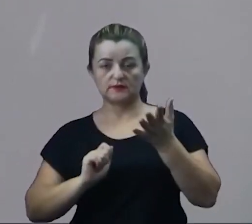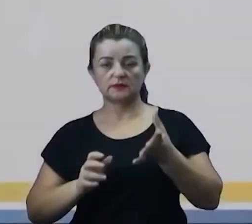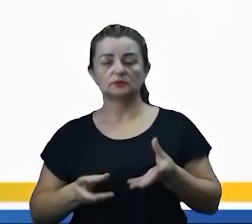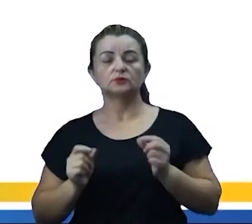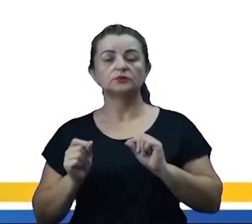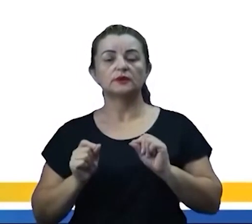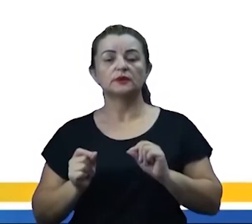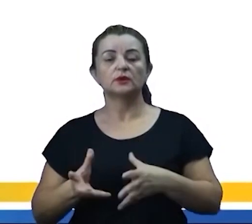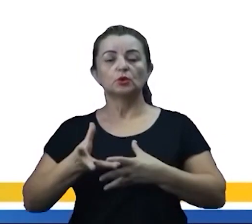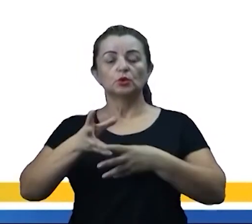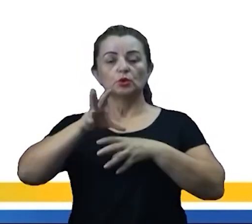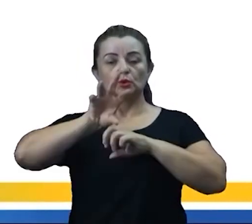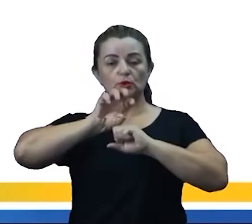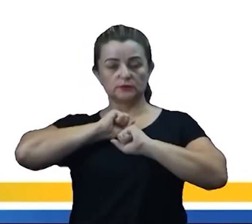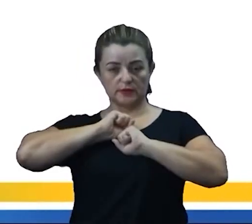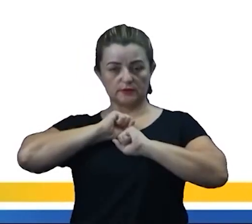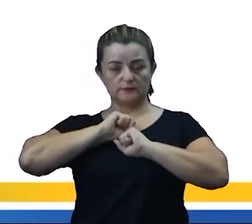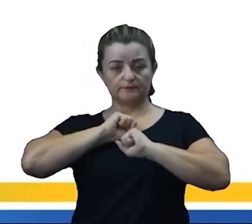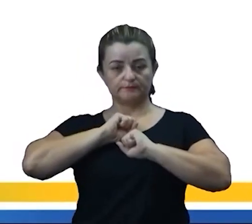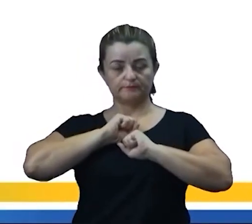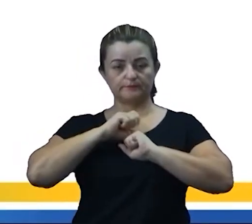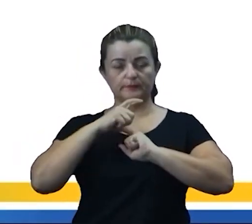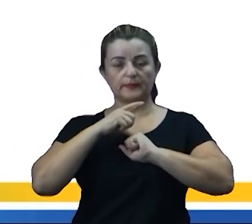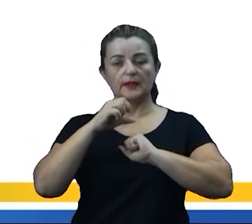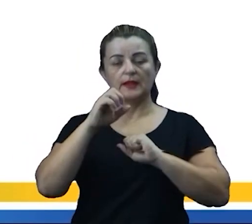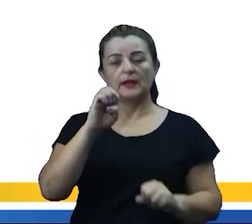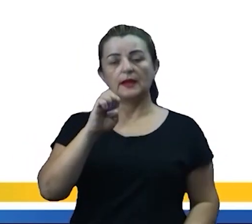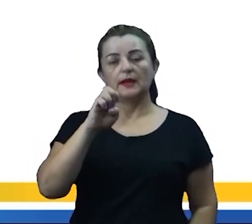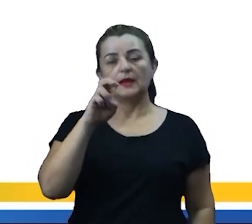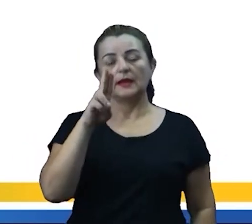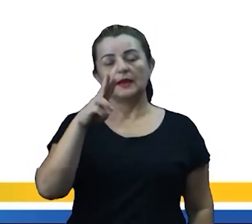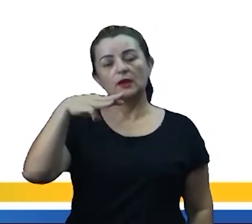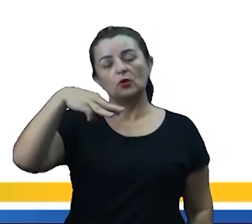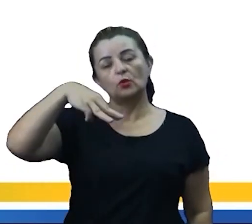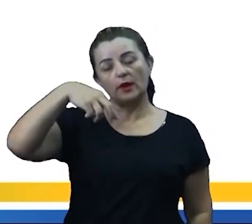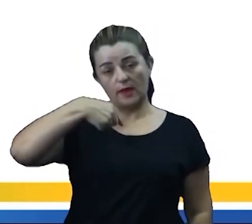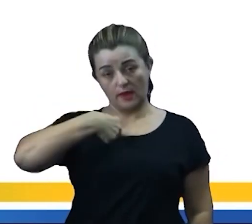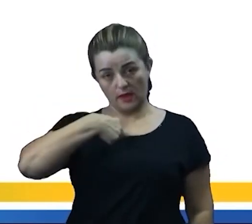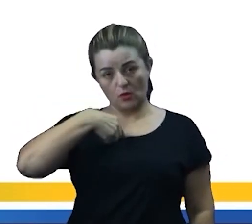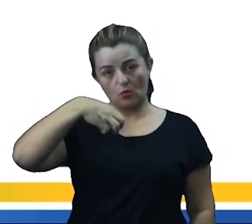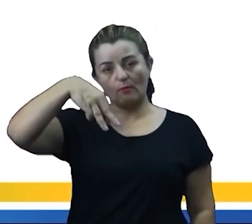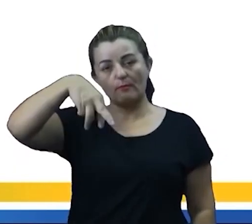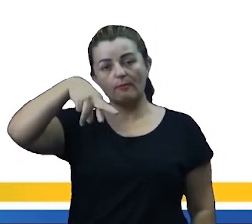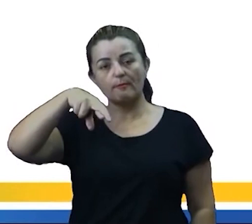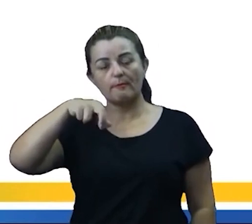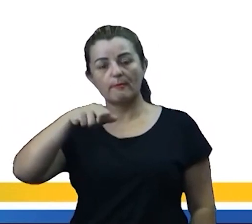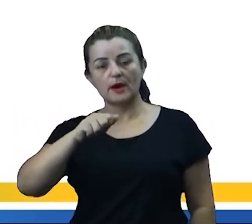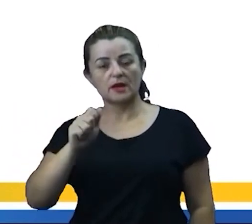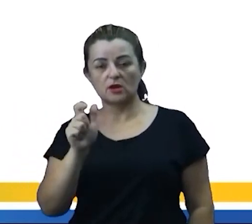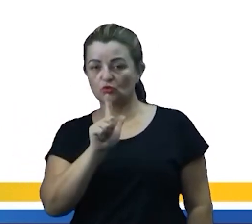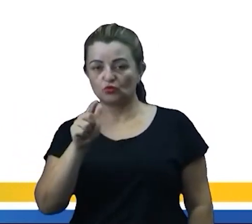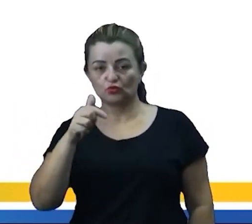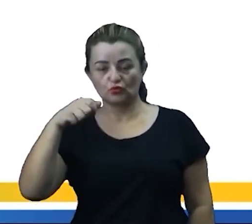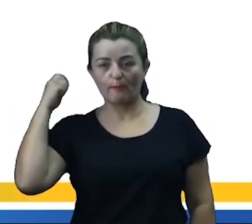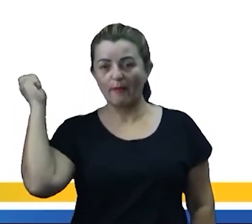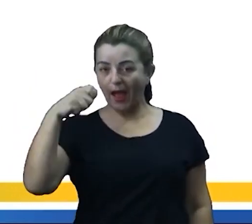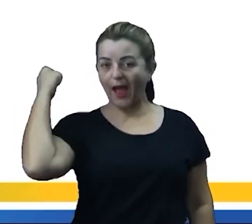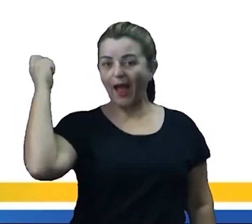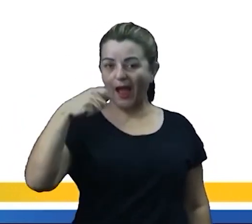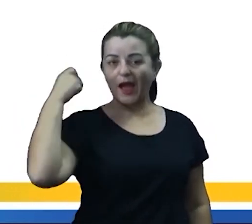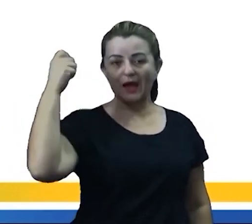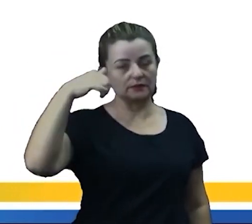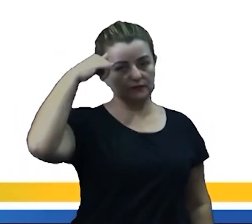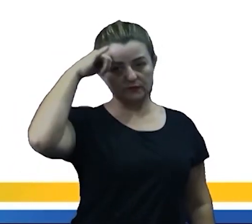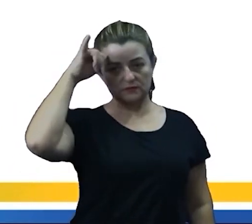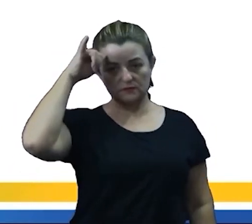inspirado, tá? Eu, Marília, não sou algum vaqueiro que viva de guardar alheio